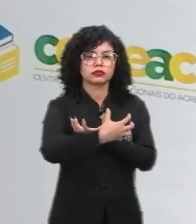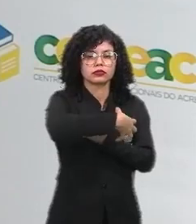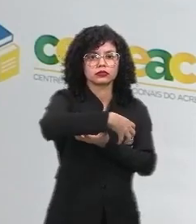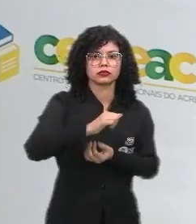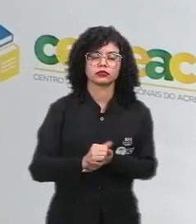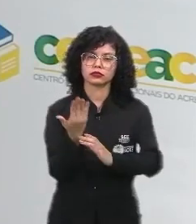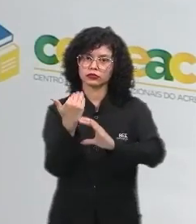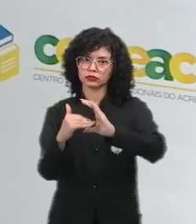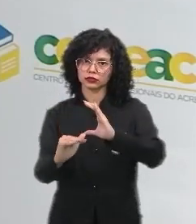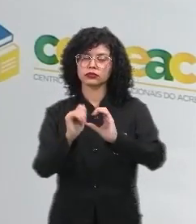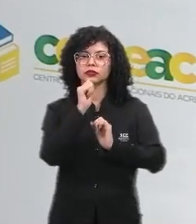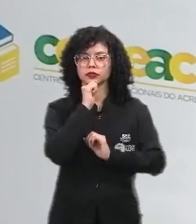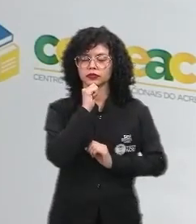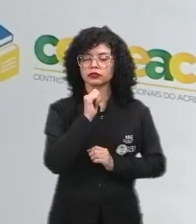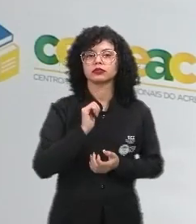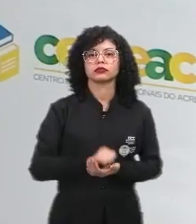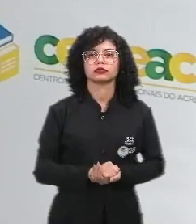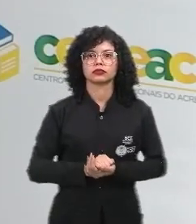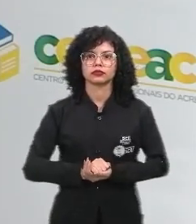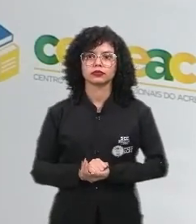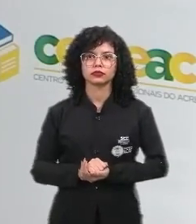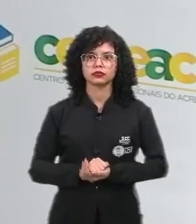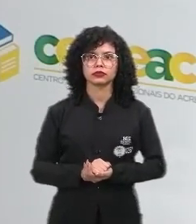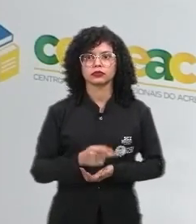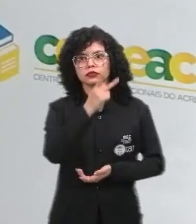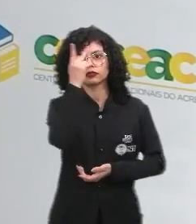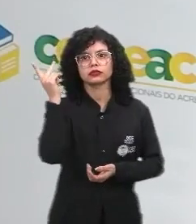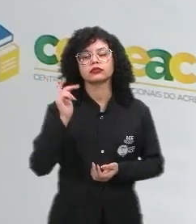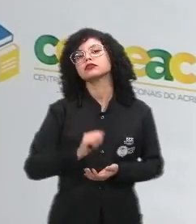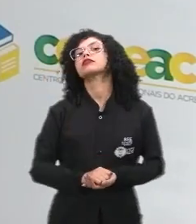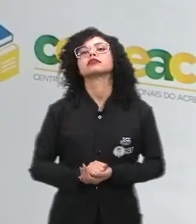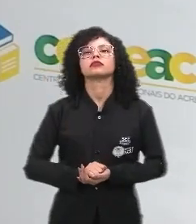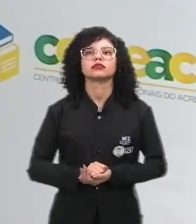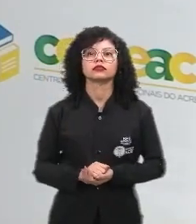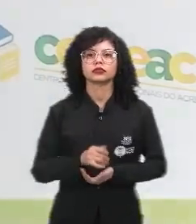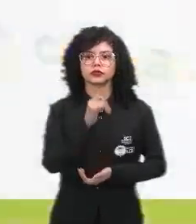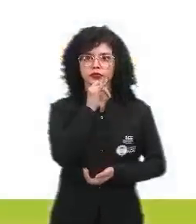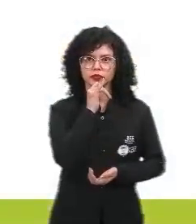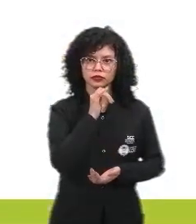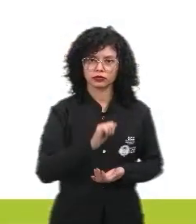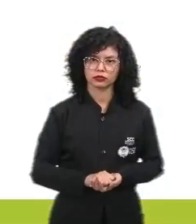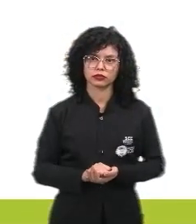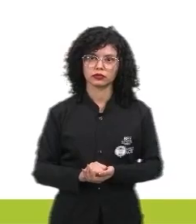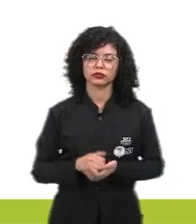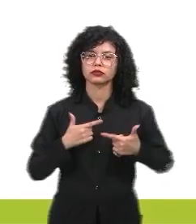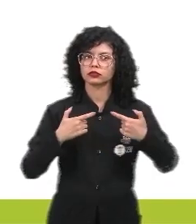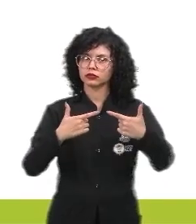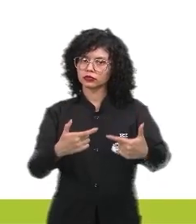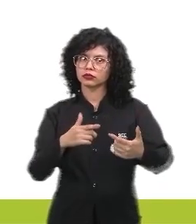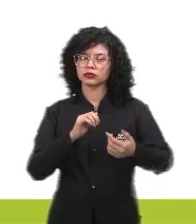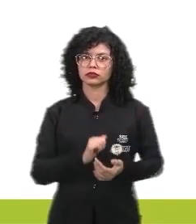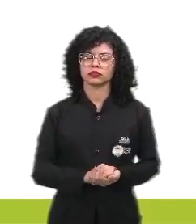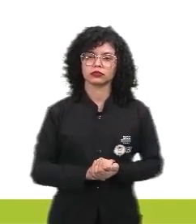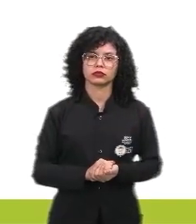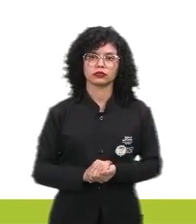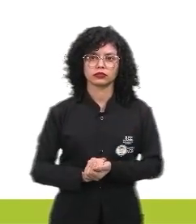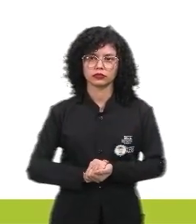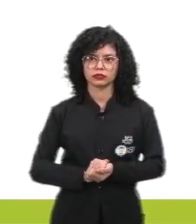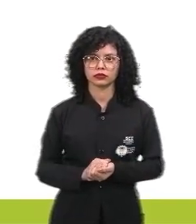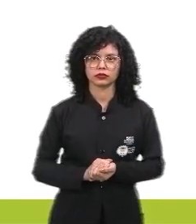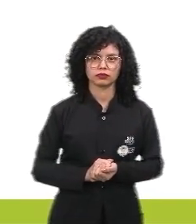enviar mensagens assim para pessoas que estivessem, por exemplo, em situação de guerra ou em